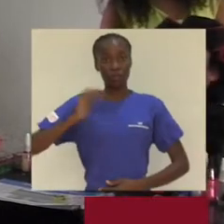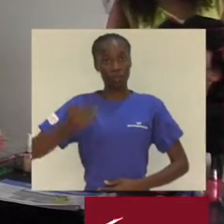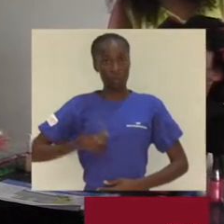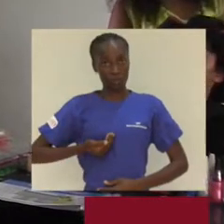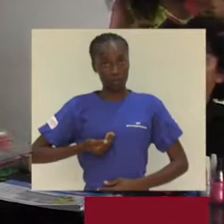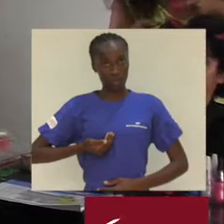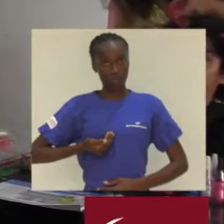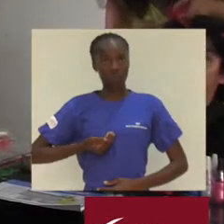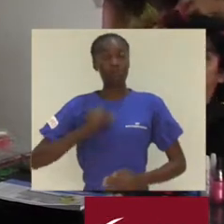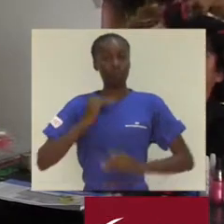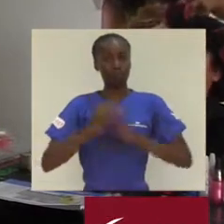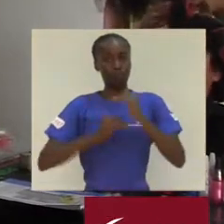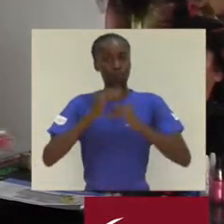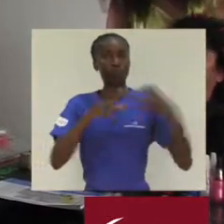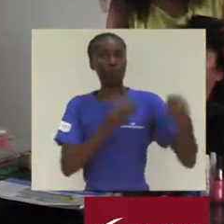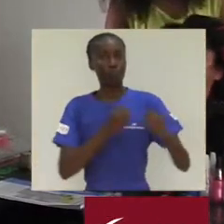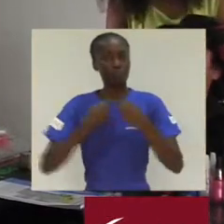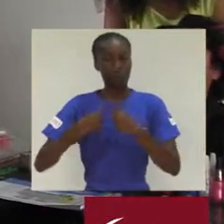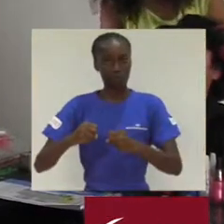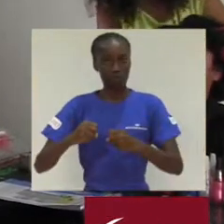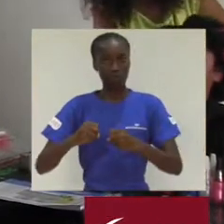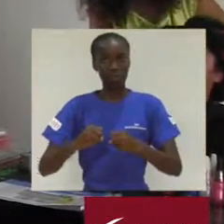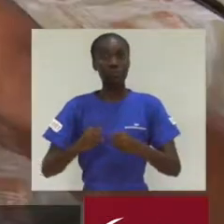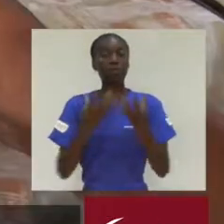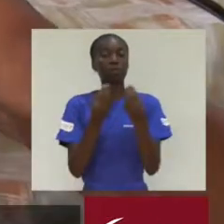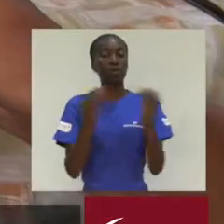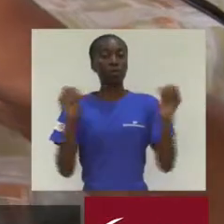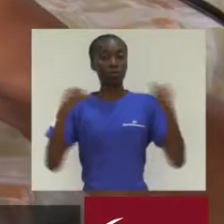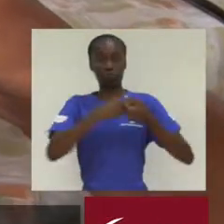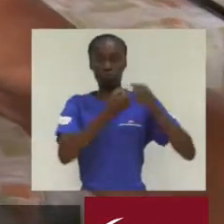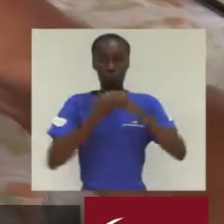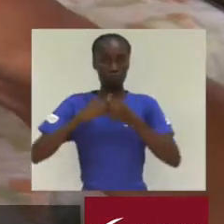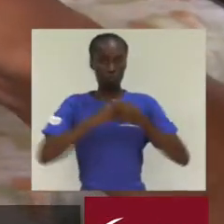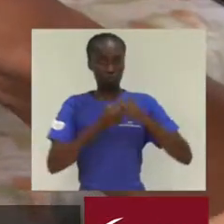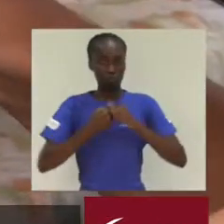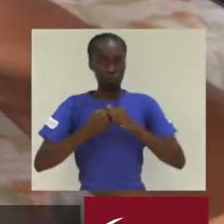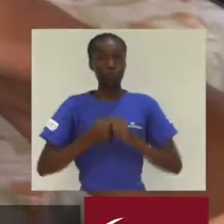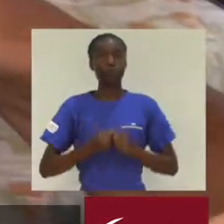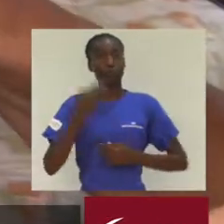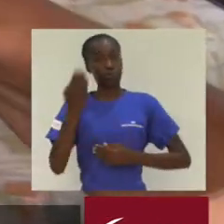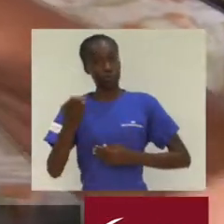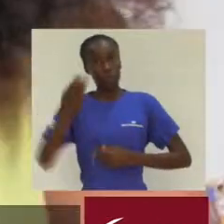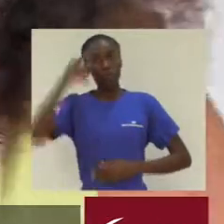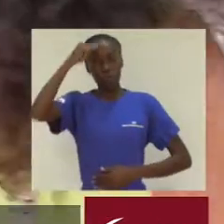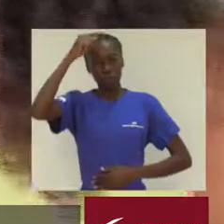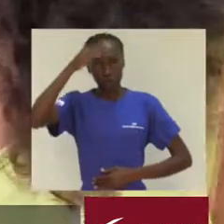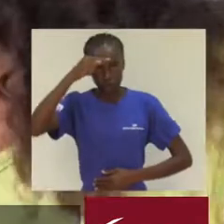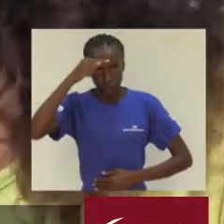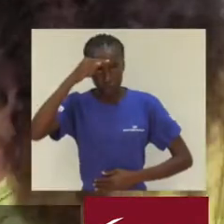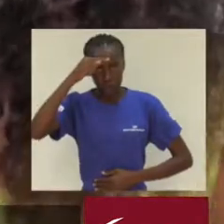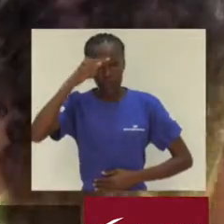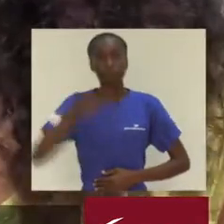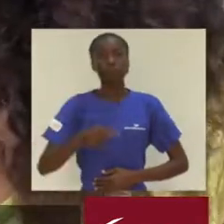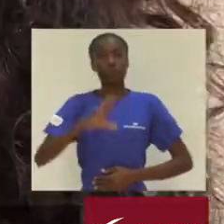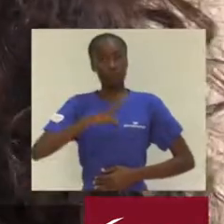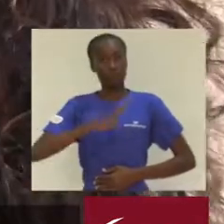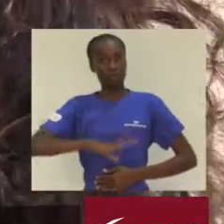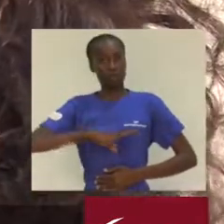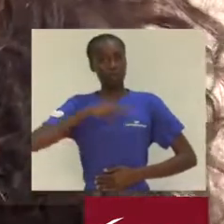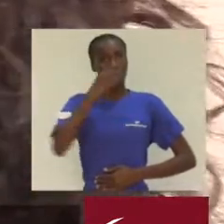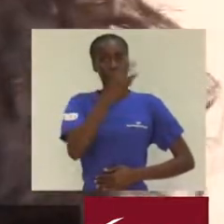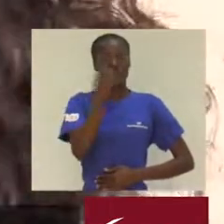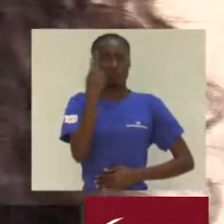Uma mulher que desempenha muitas atividades e não tem medo de desafios. Esta é Sunita.